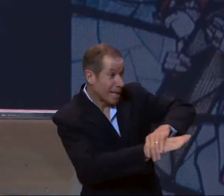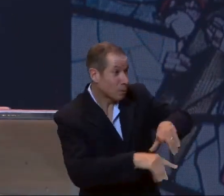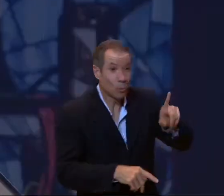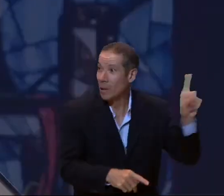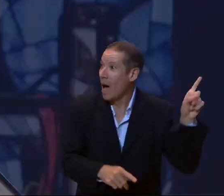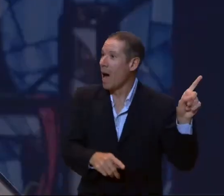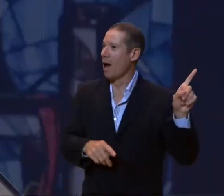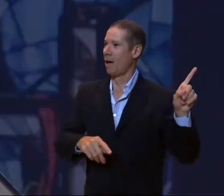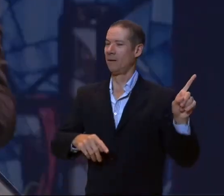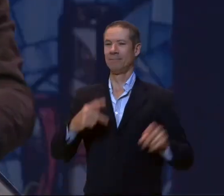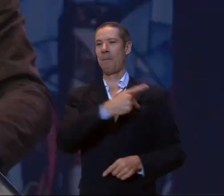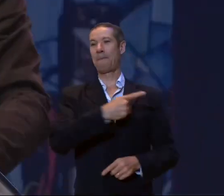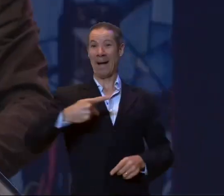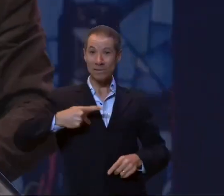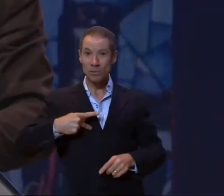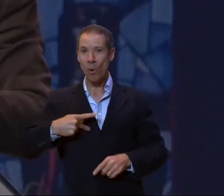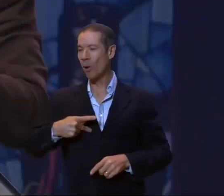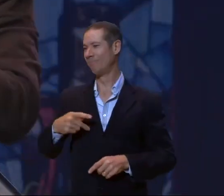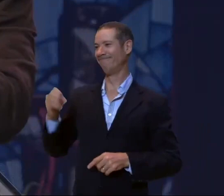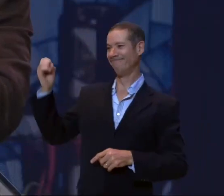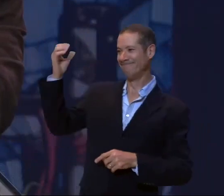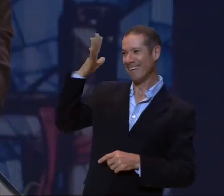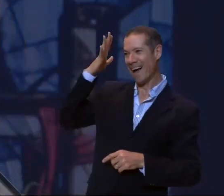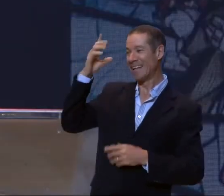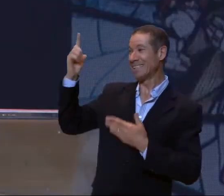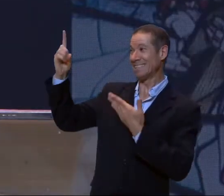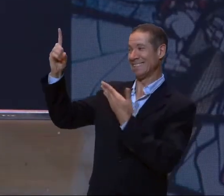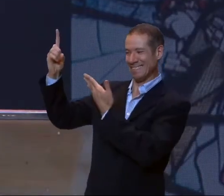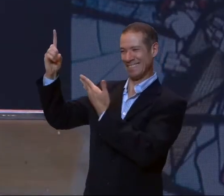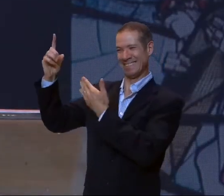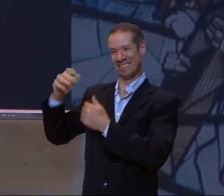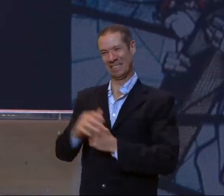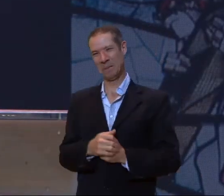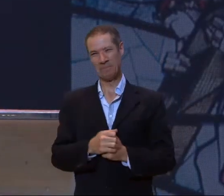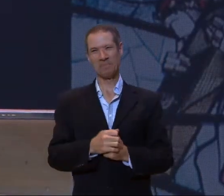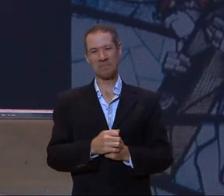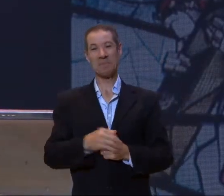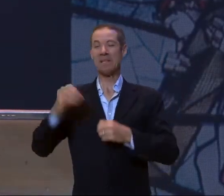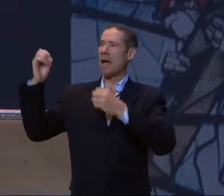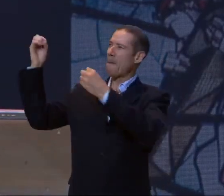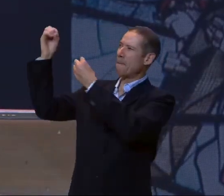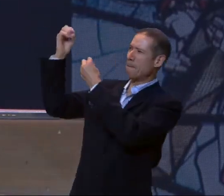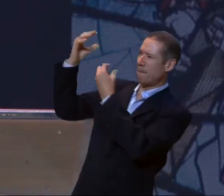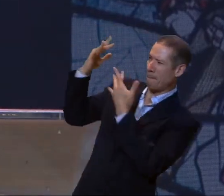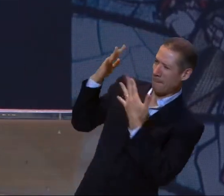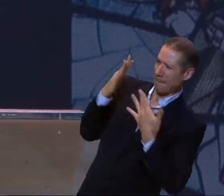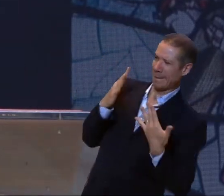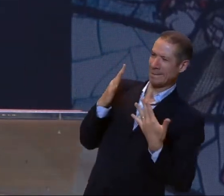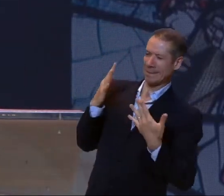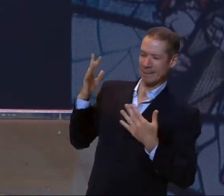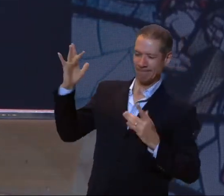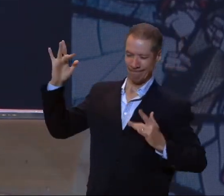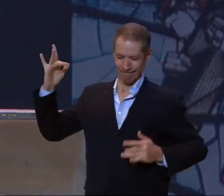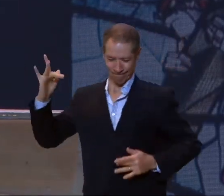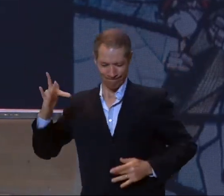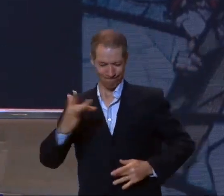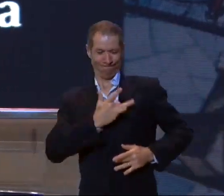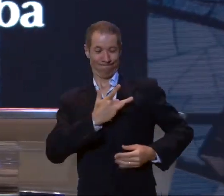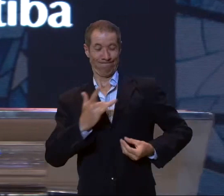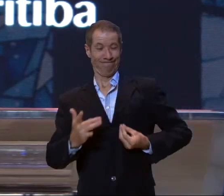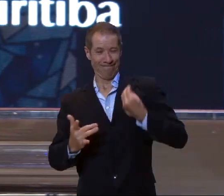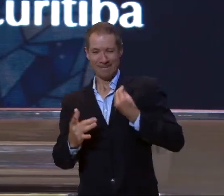O pastor Shedd disse que graça é exatamente isso. Quando essa bênção de Deus nos alcança